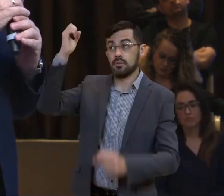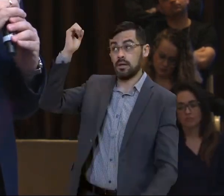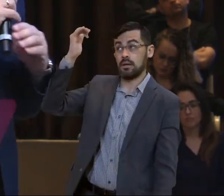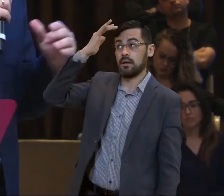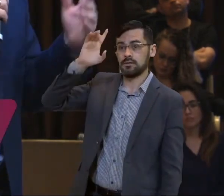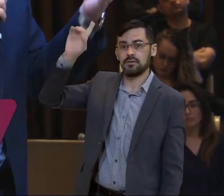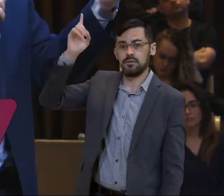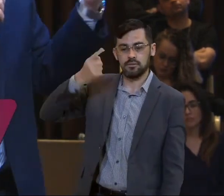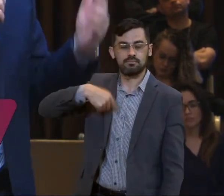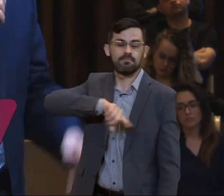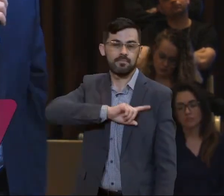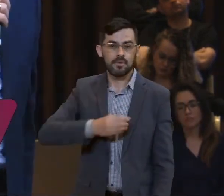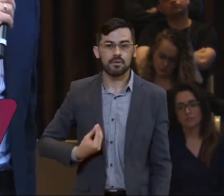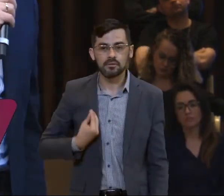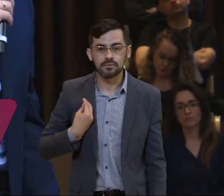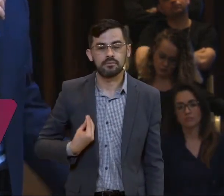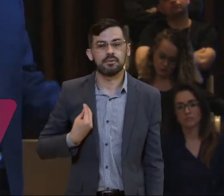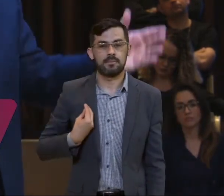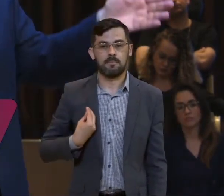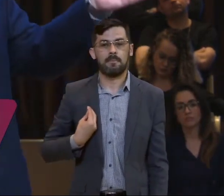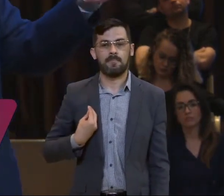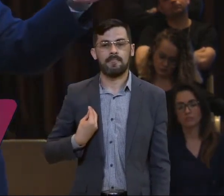vida.